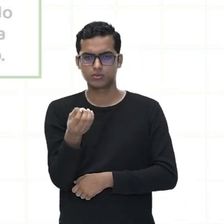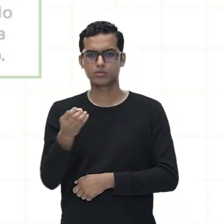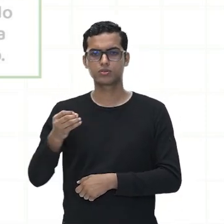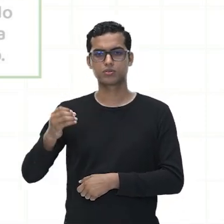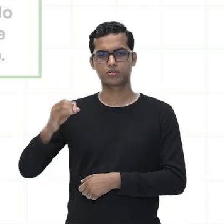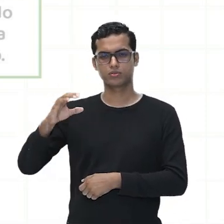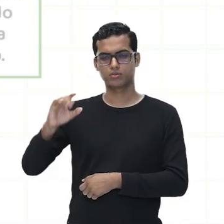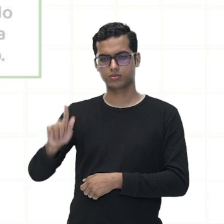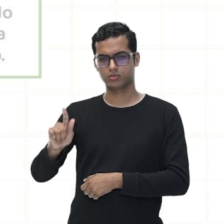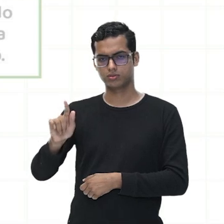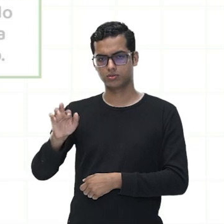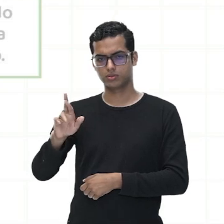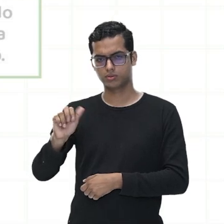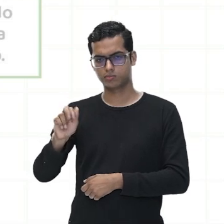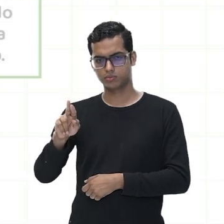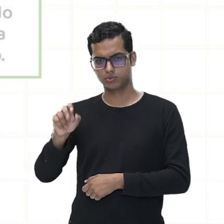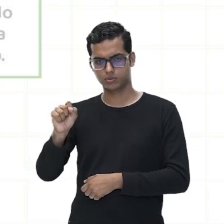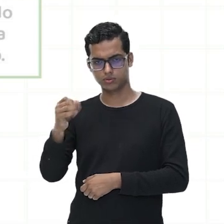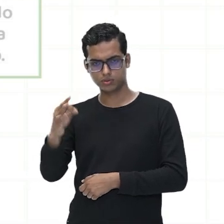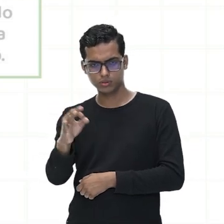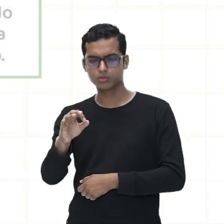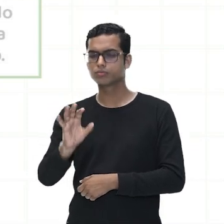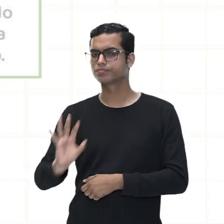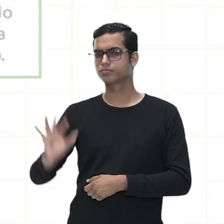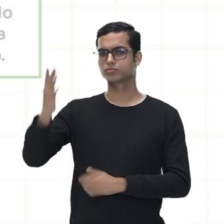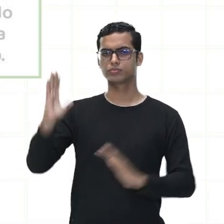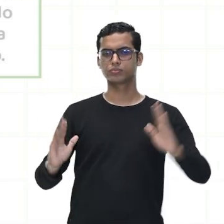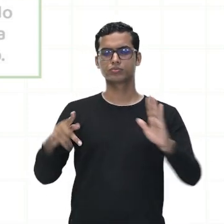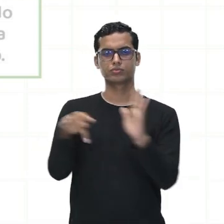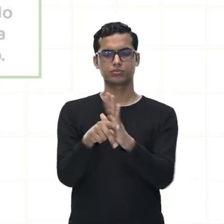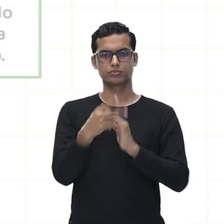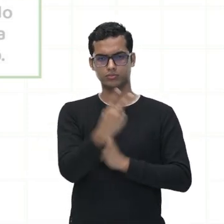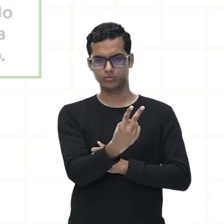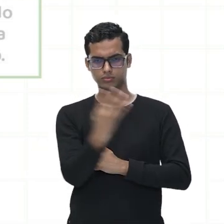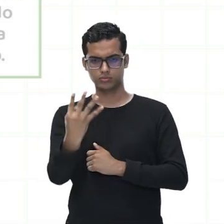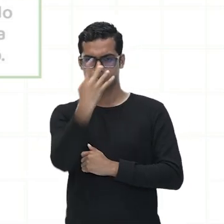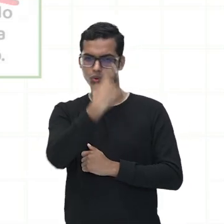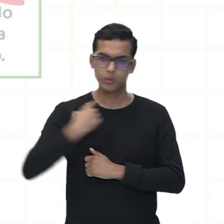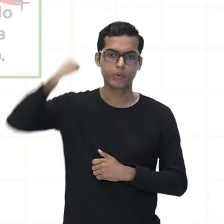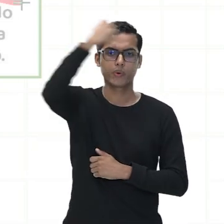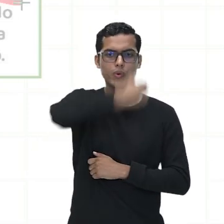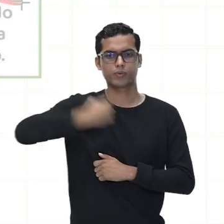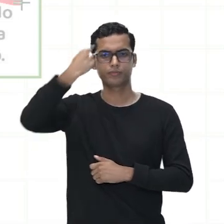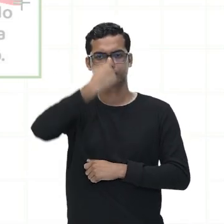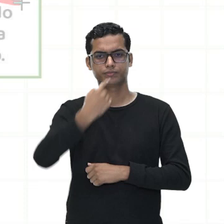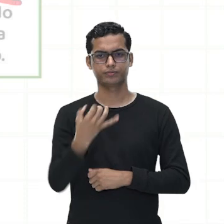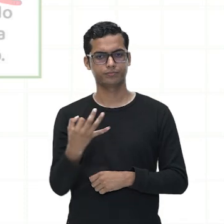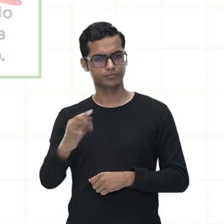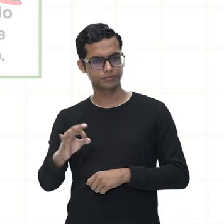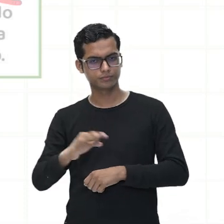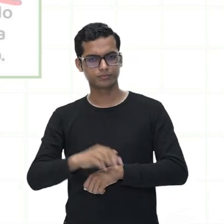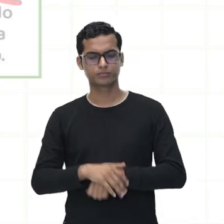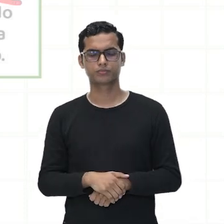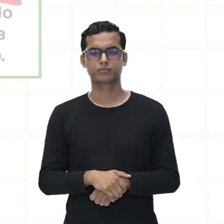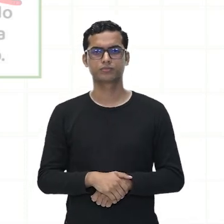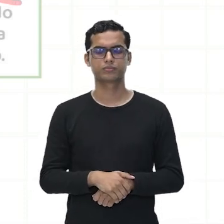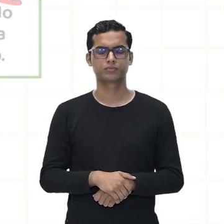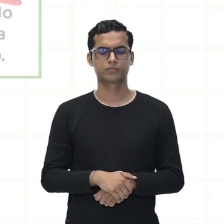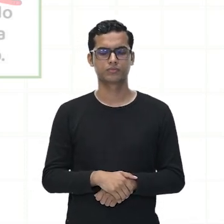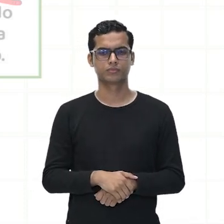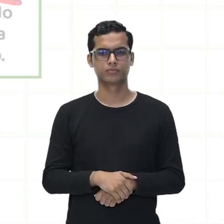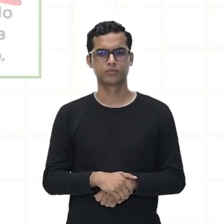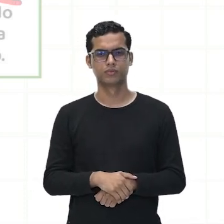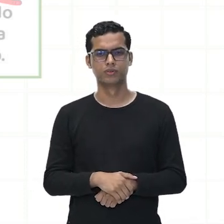366 graus. Que acontece em quanto tempo? Em 24 horas.